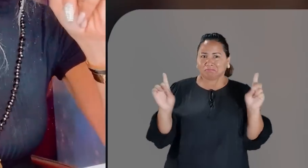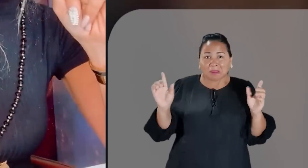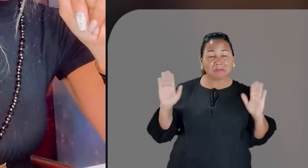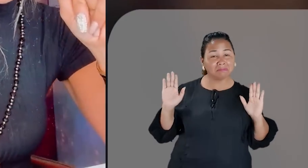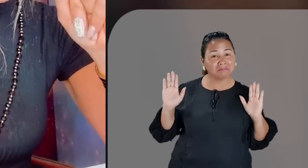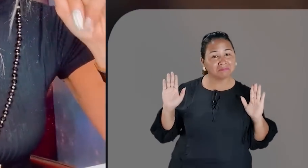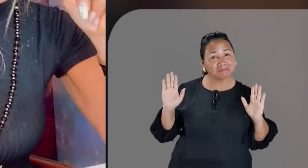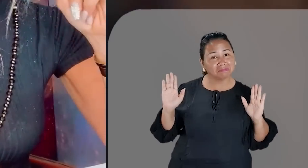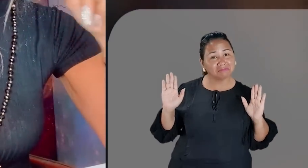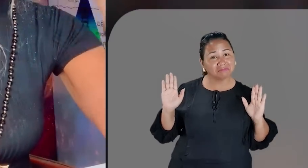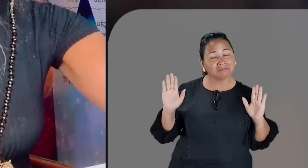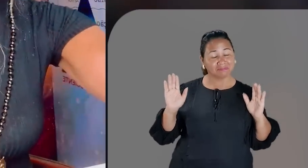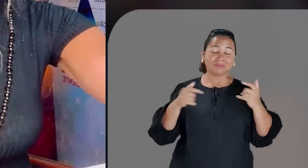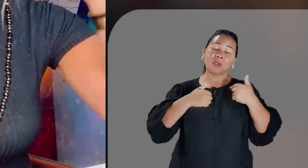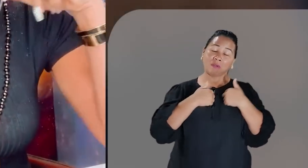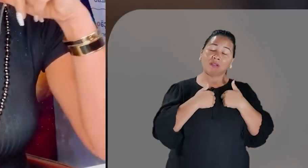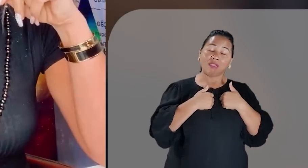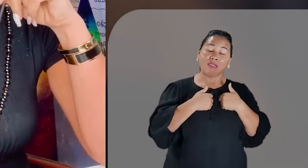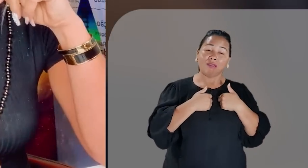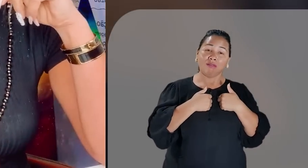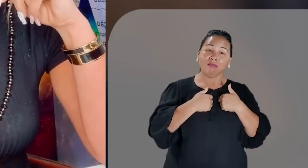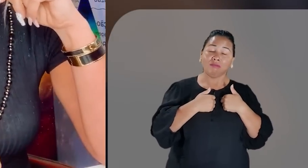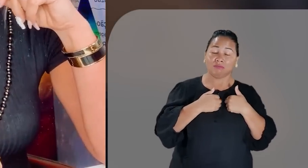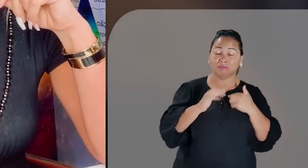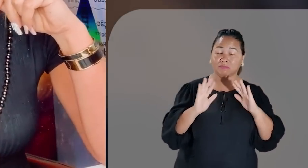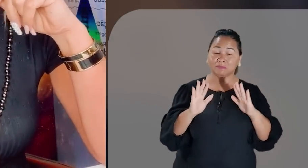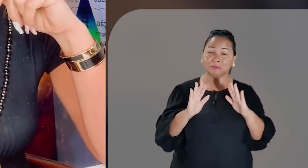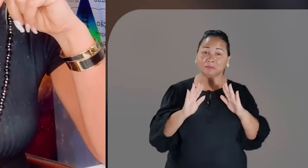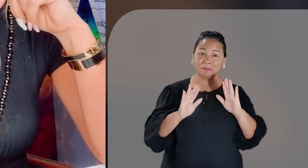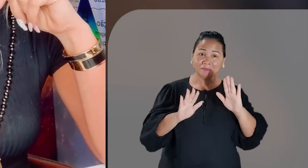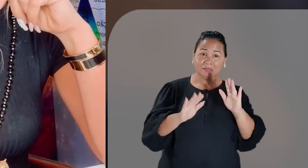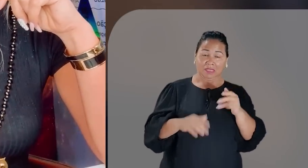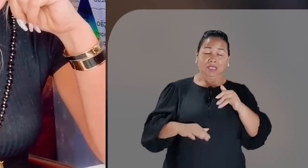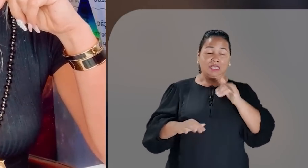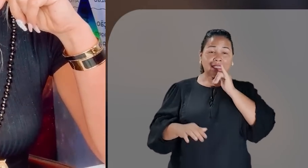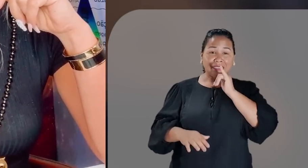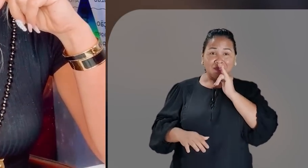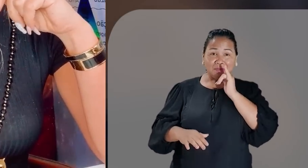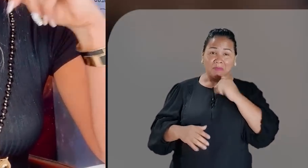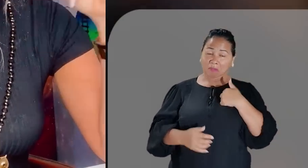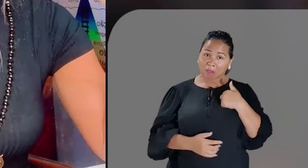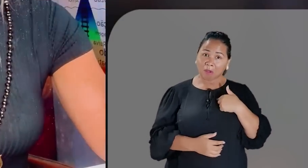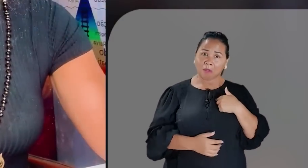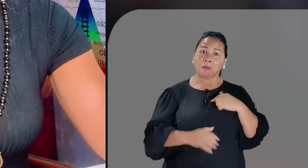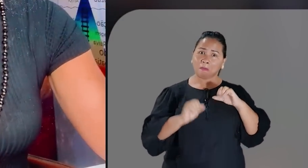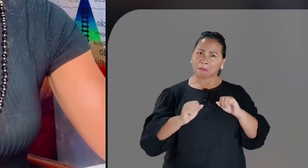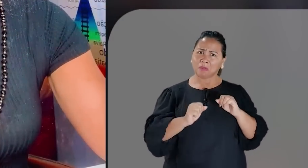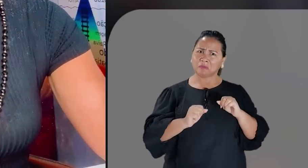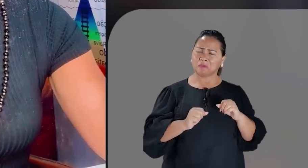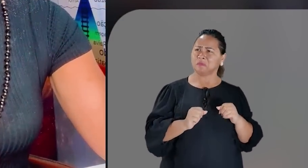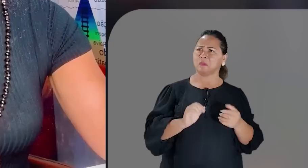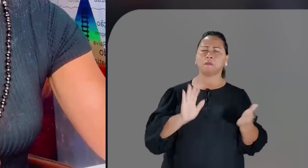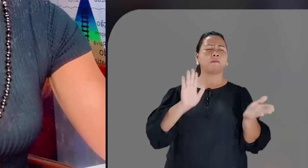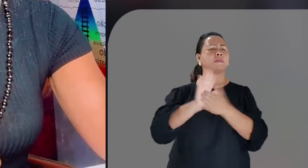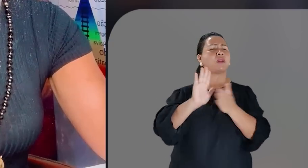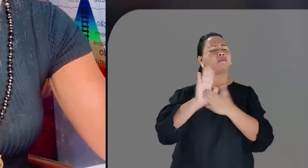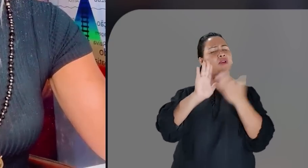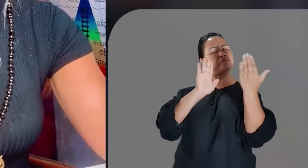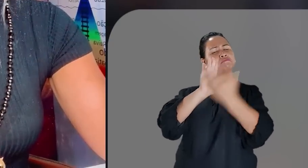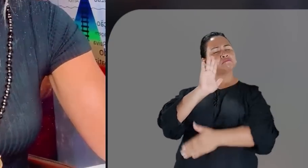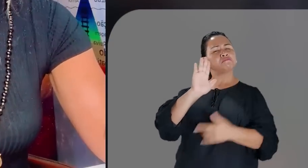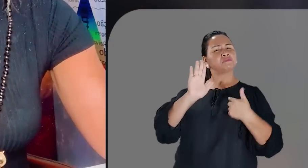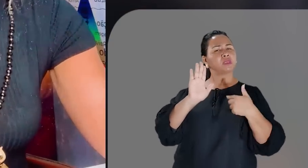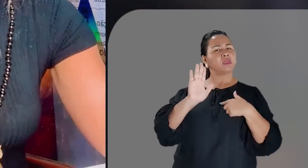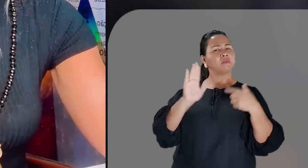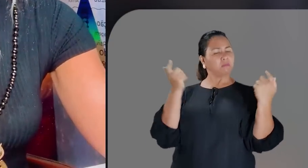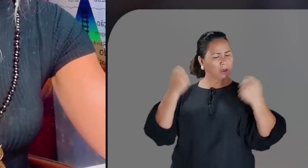da realidade, mesmo afirmando que eu não cocriaria um avião? Porque eu poderia estar